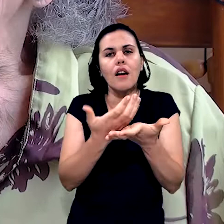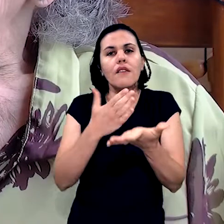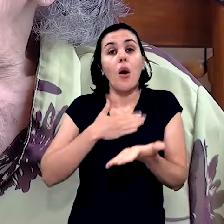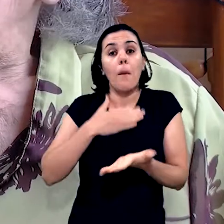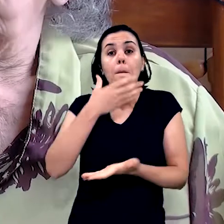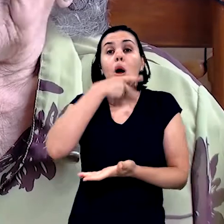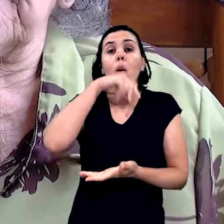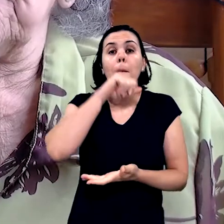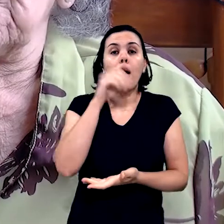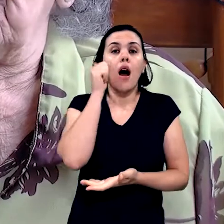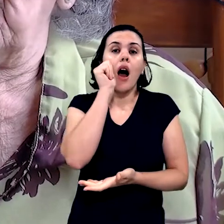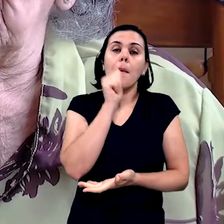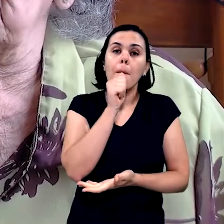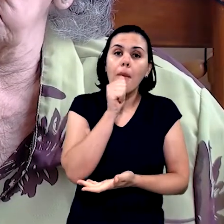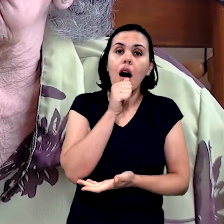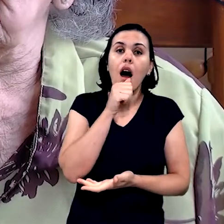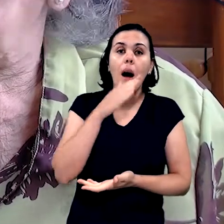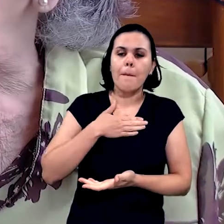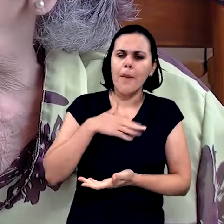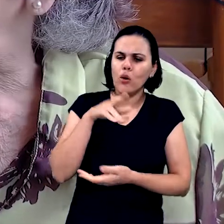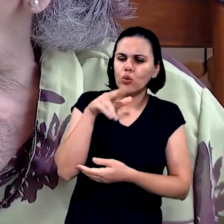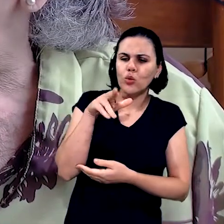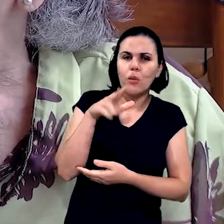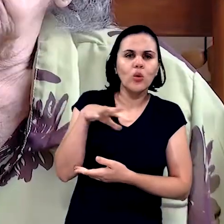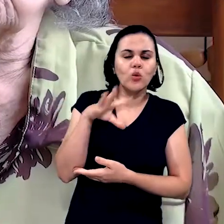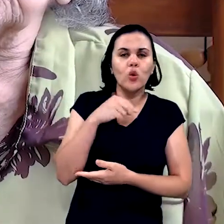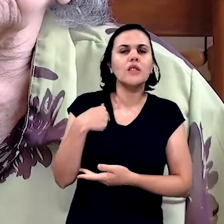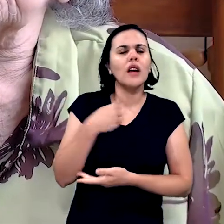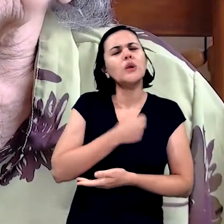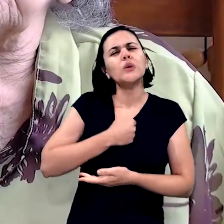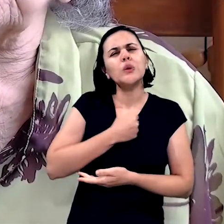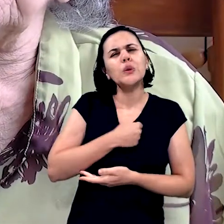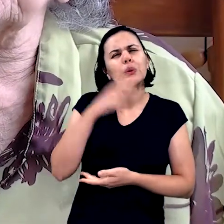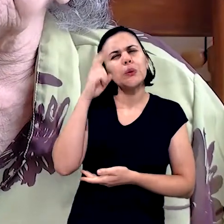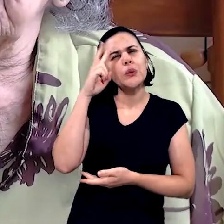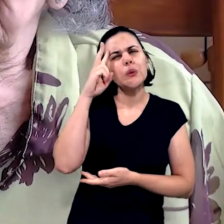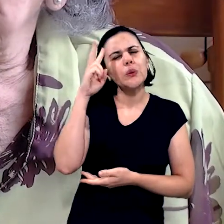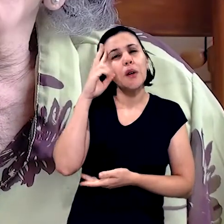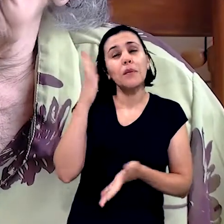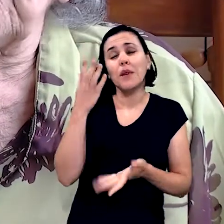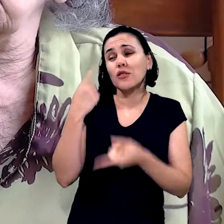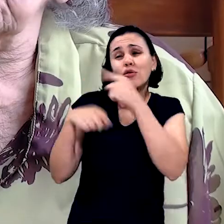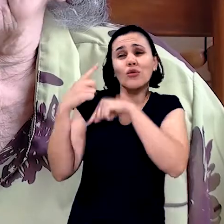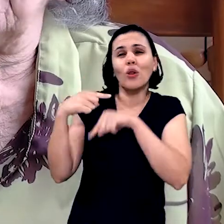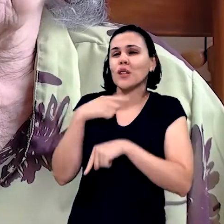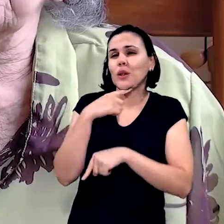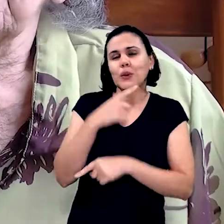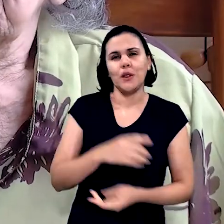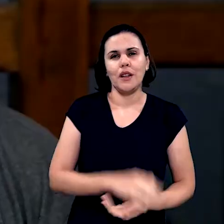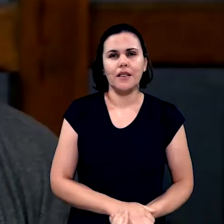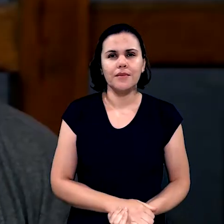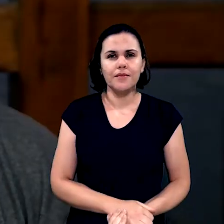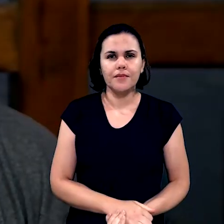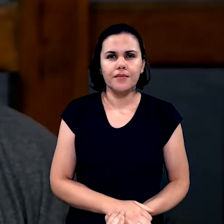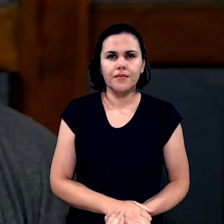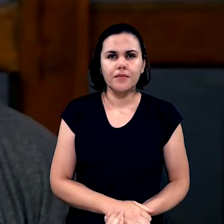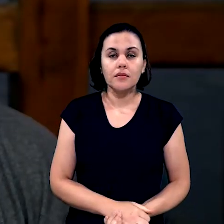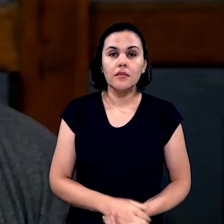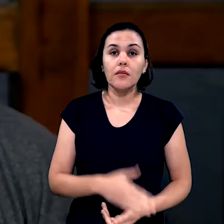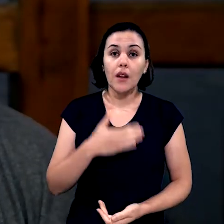Lá, meu pai, minha mãe, meus irmãos, tudo. Hoje eu tenho saudades, mas não volta mais.